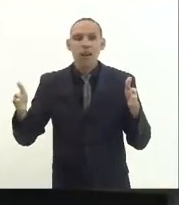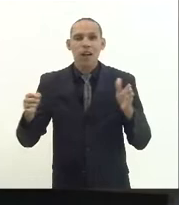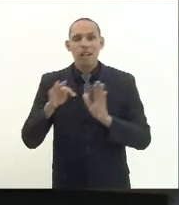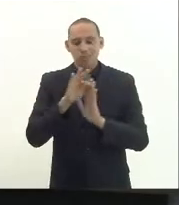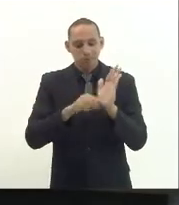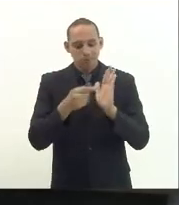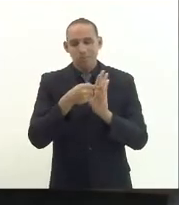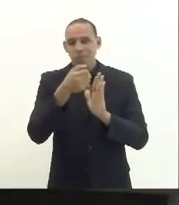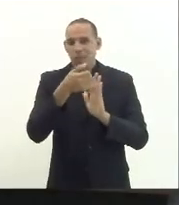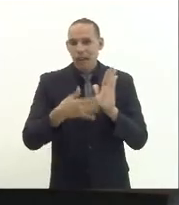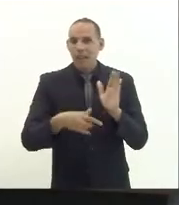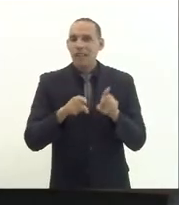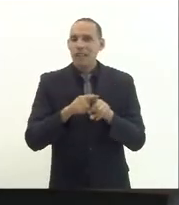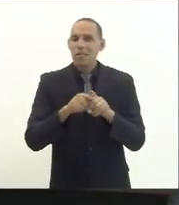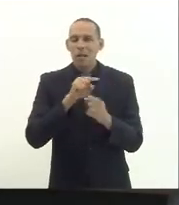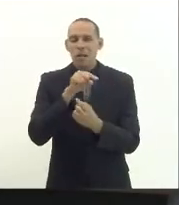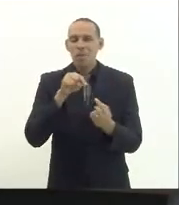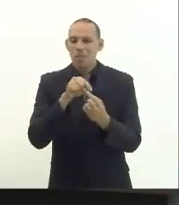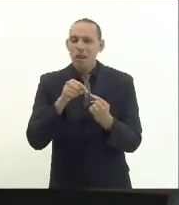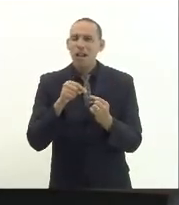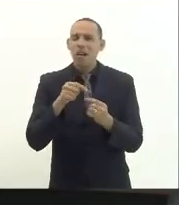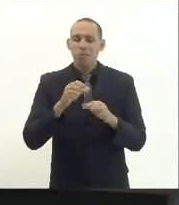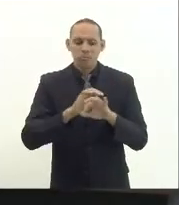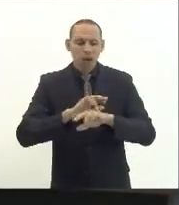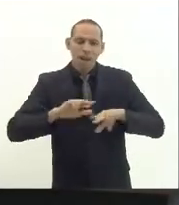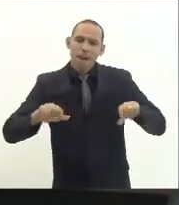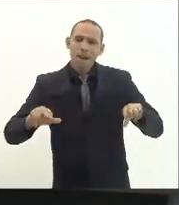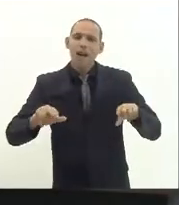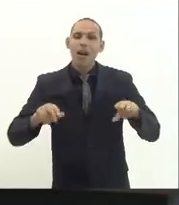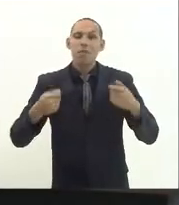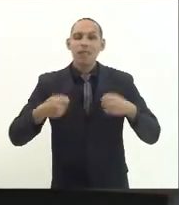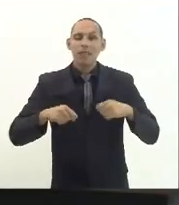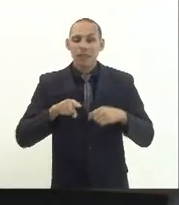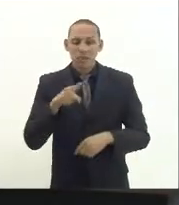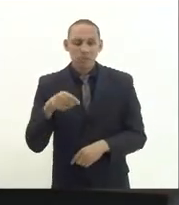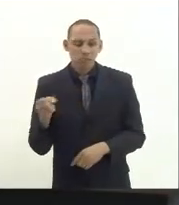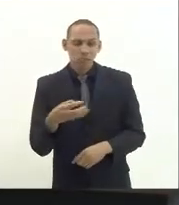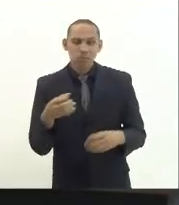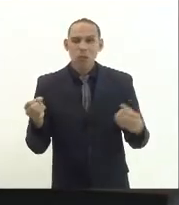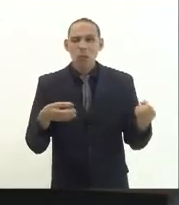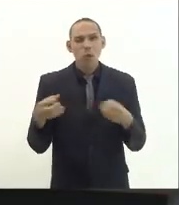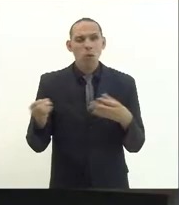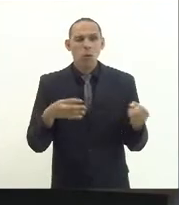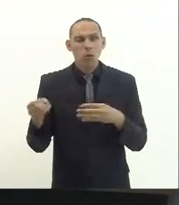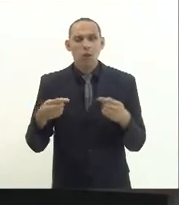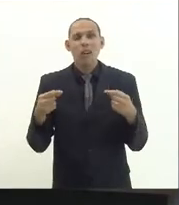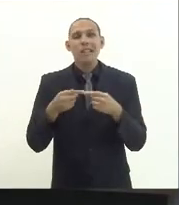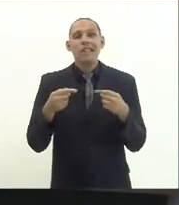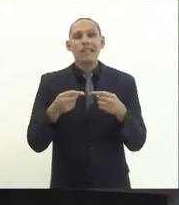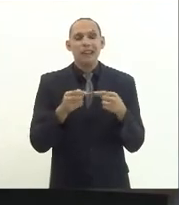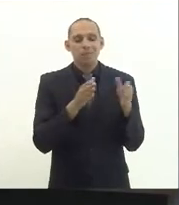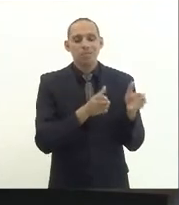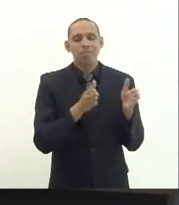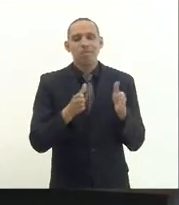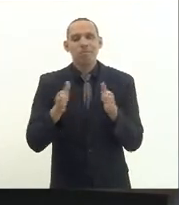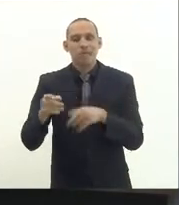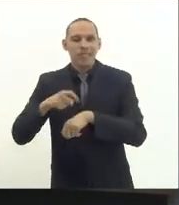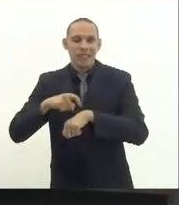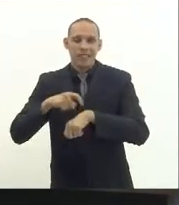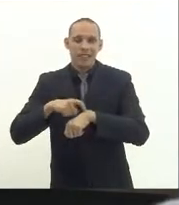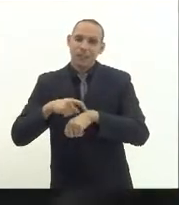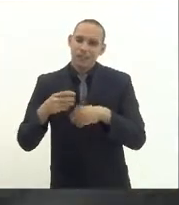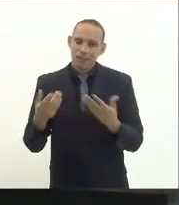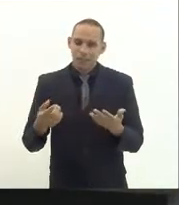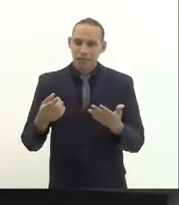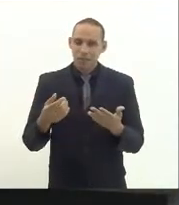redação como plano estabelece metas etc a gente tem que atualizar muita coisa a luz dessas temporalidades então A ideia